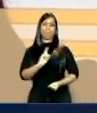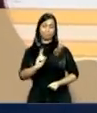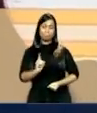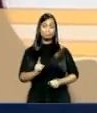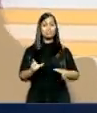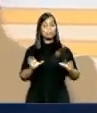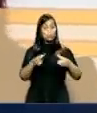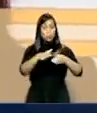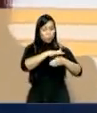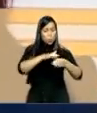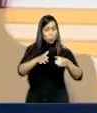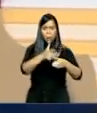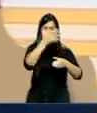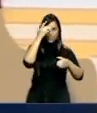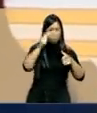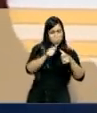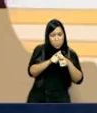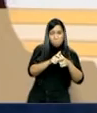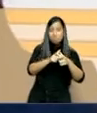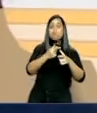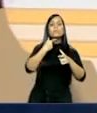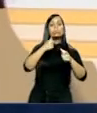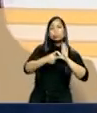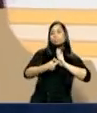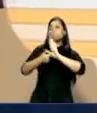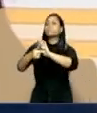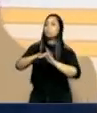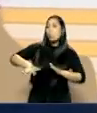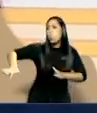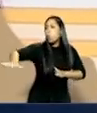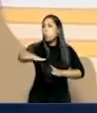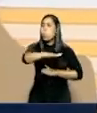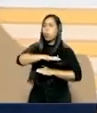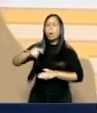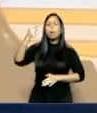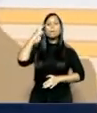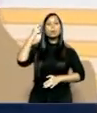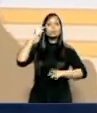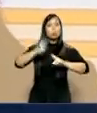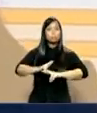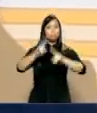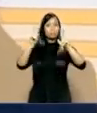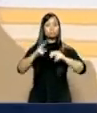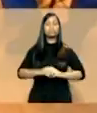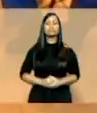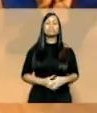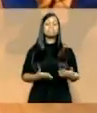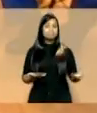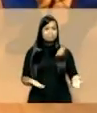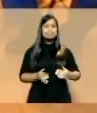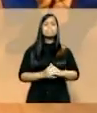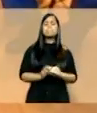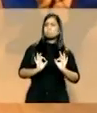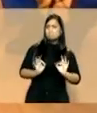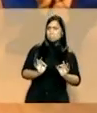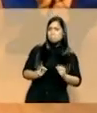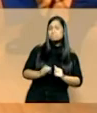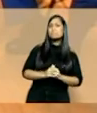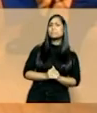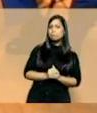das minorias querendo impor a sua vontade sobre grupos de pensamentos e valores diferentes. Então isso aí